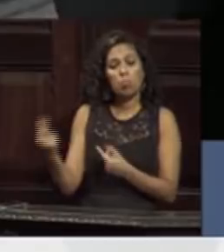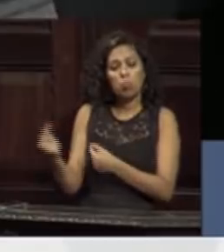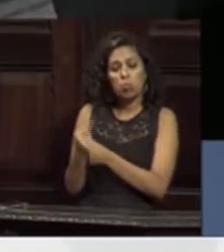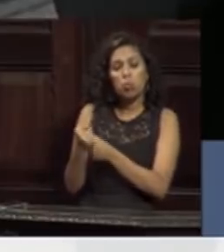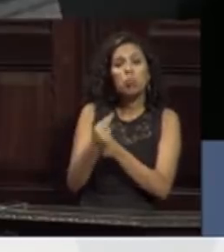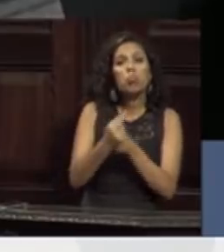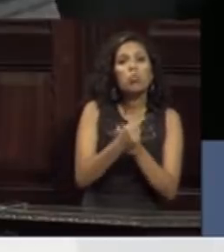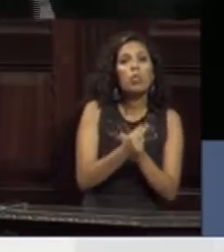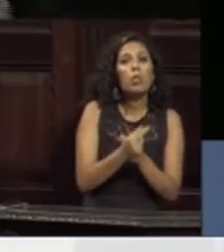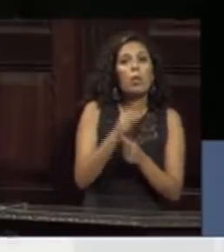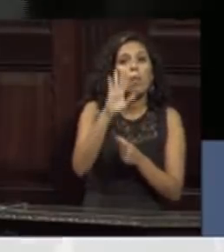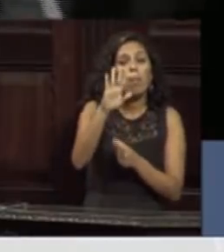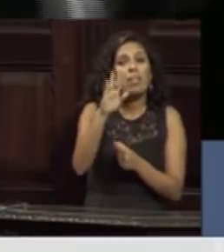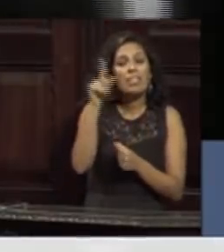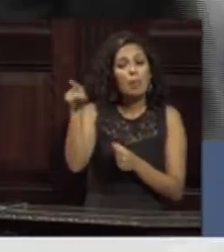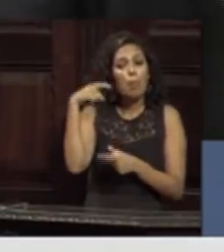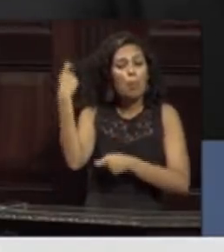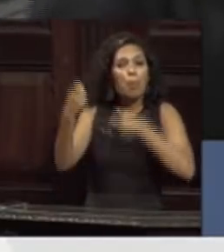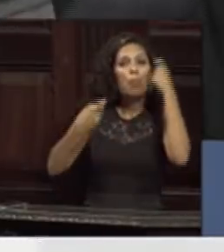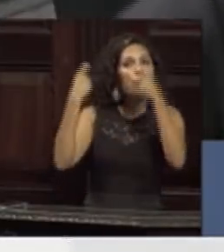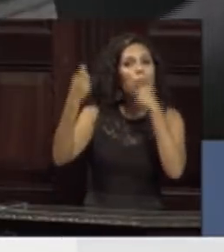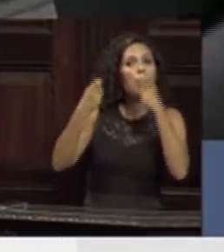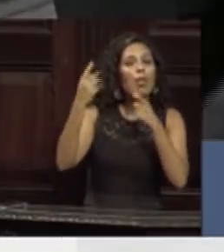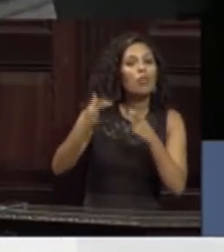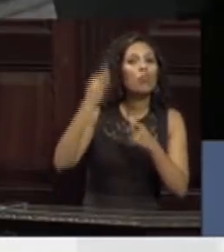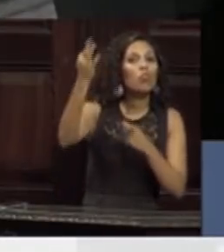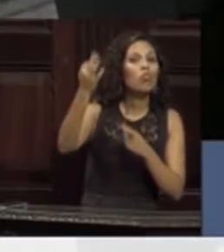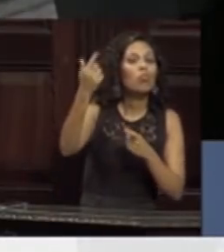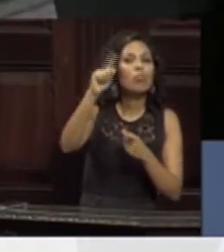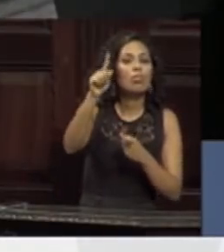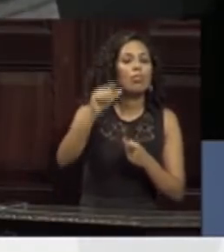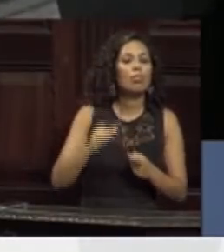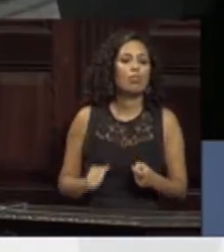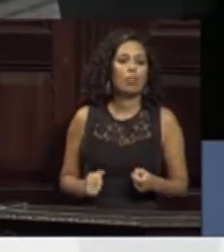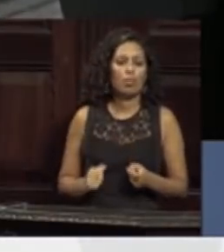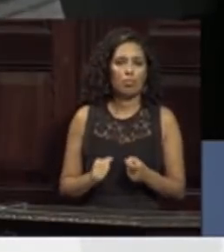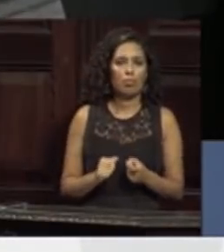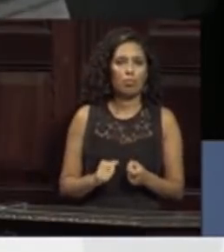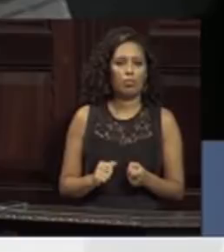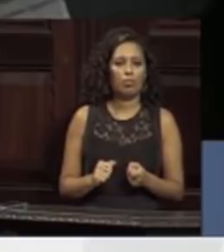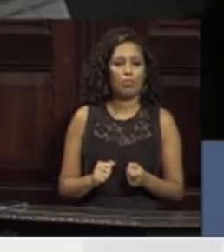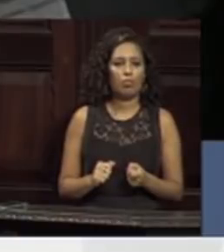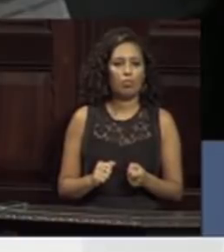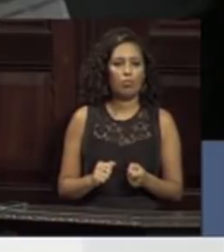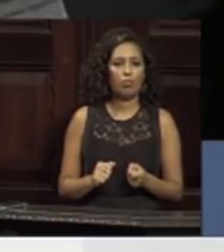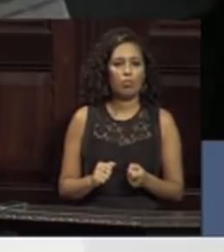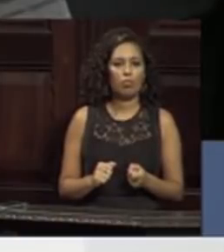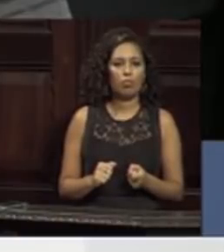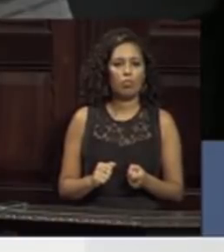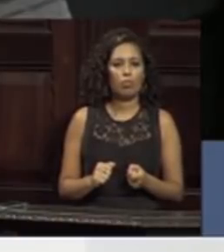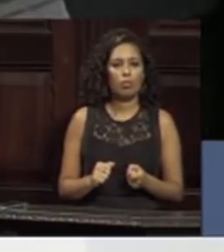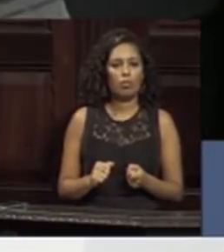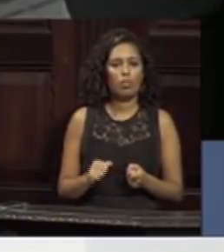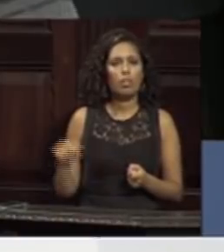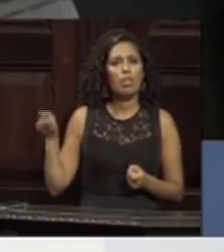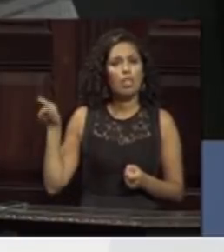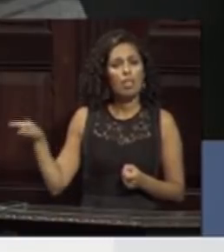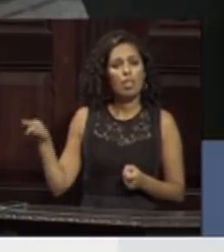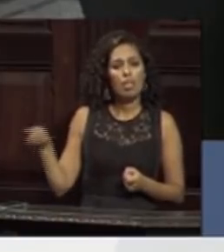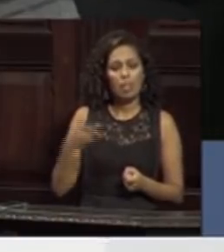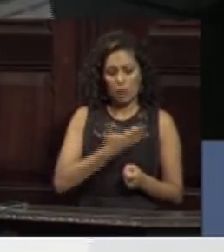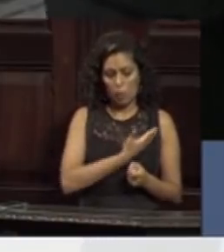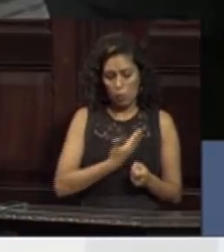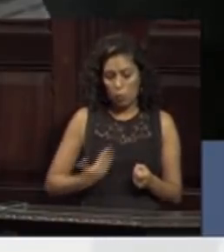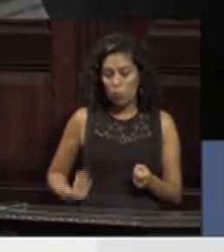meta que vocês quiserem de diminuição da sonegação. Evidentemente, é um escárnio. O governo poderia já ter mandado para